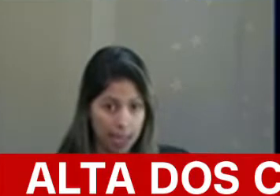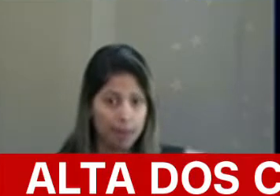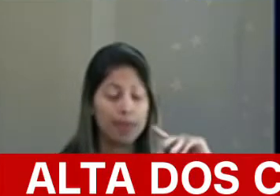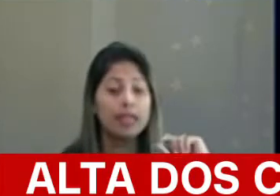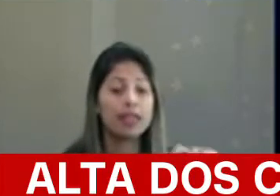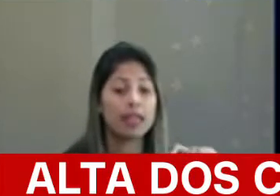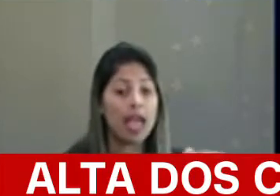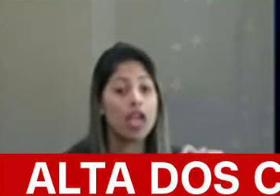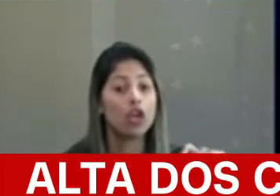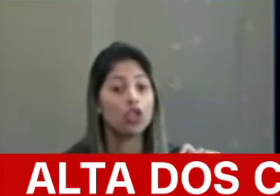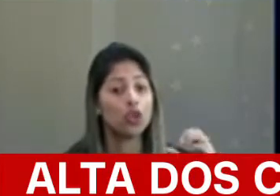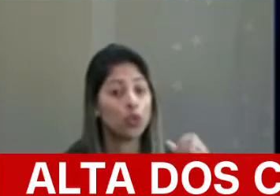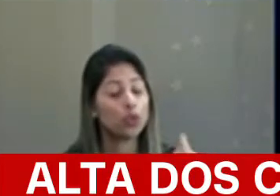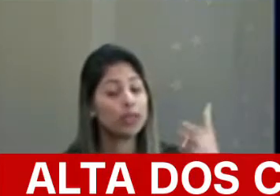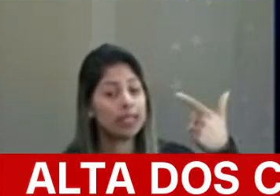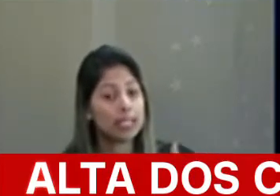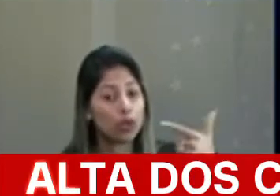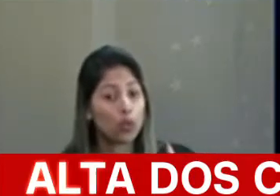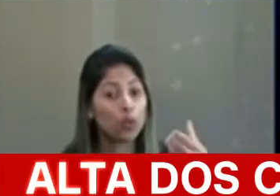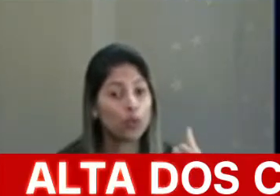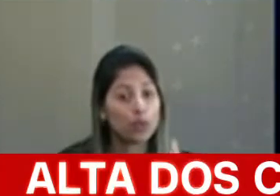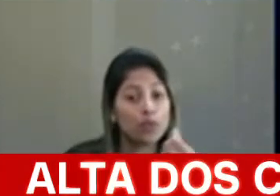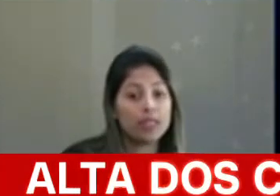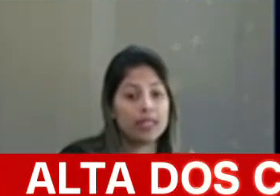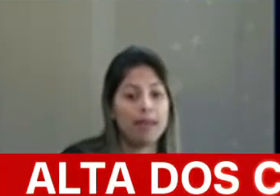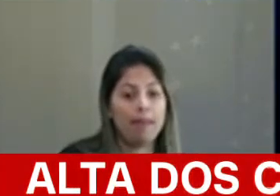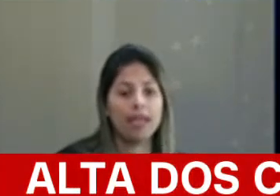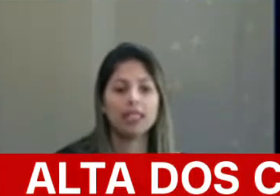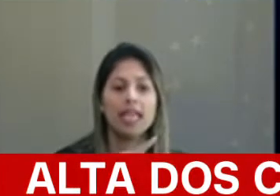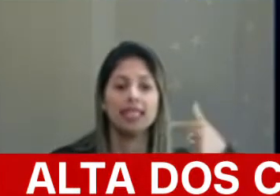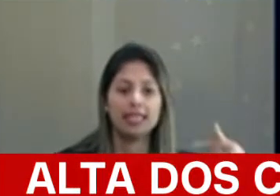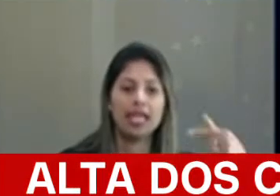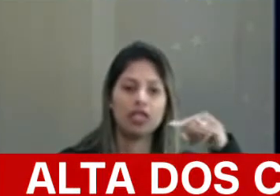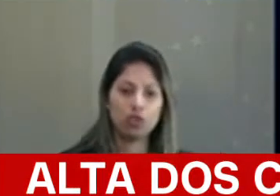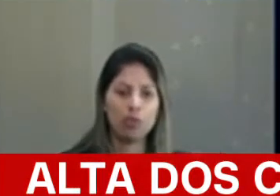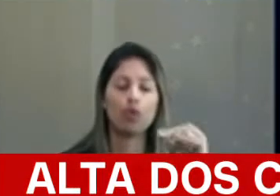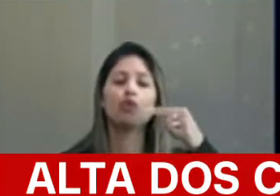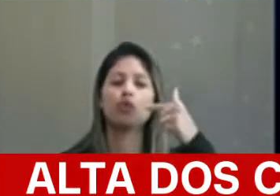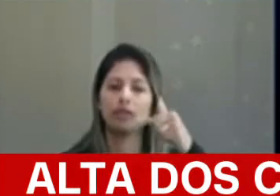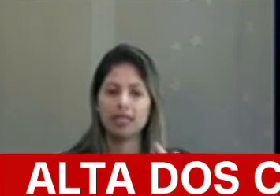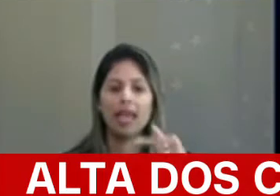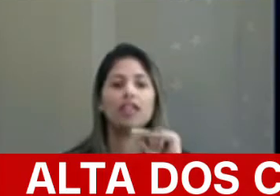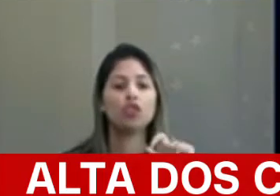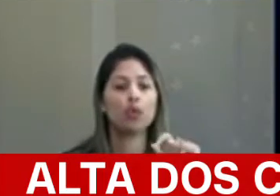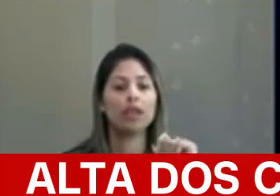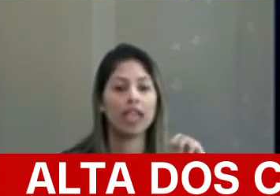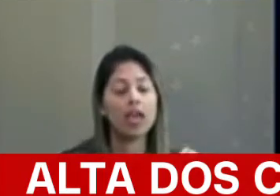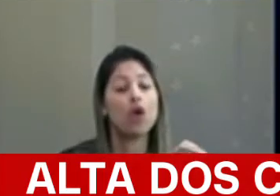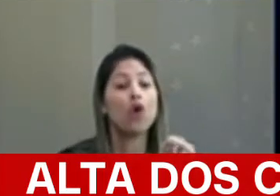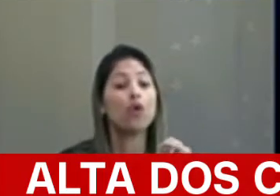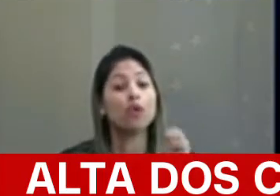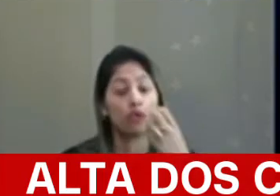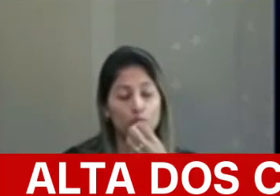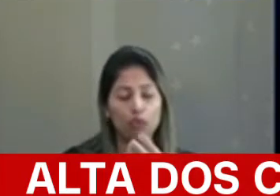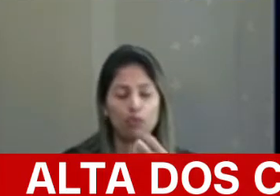no segundo semestre será de 7,7 bilhões para os municípios e